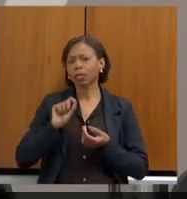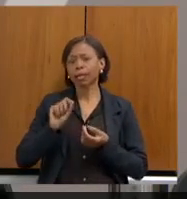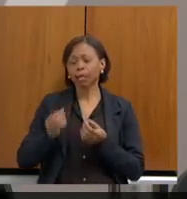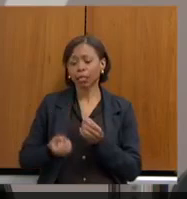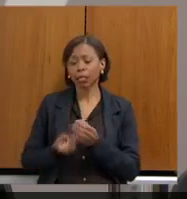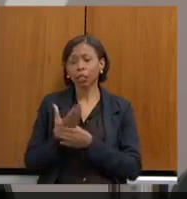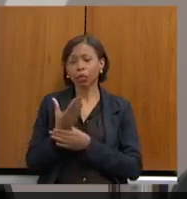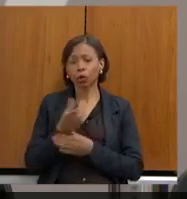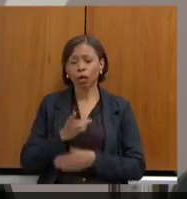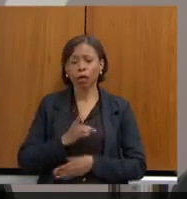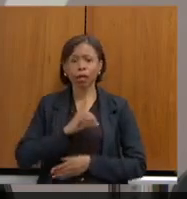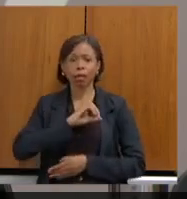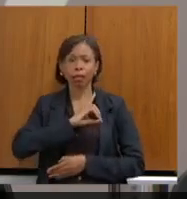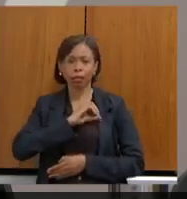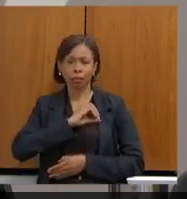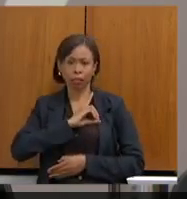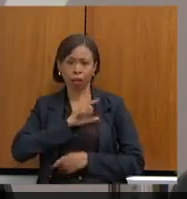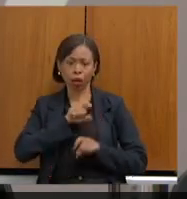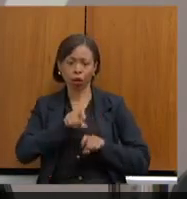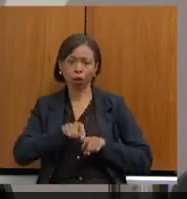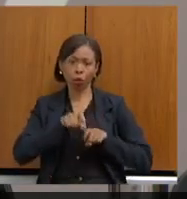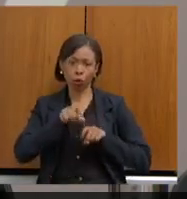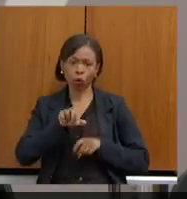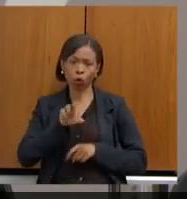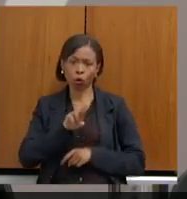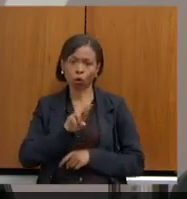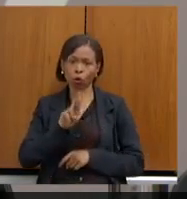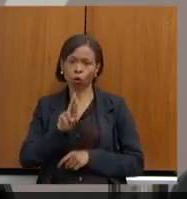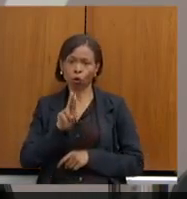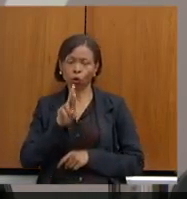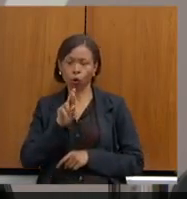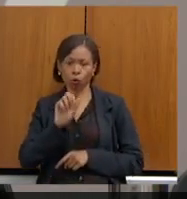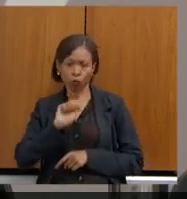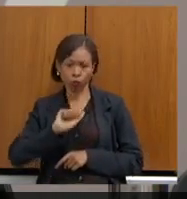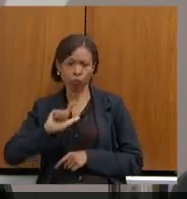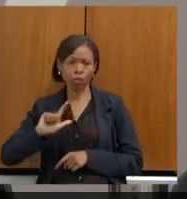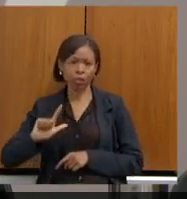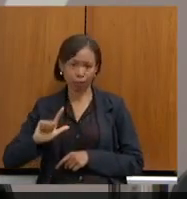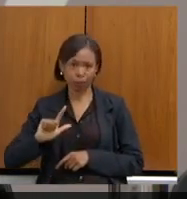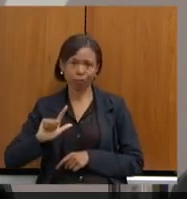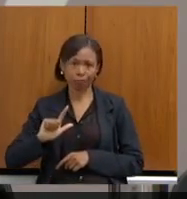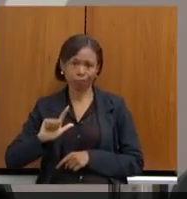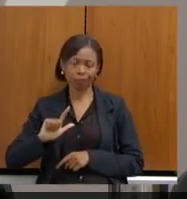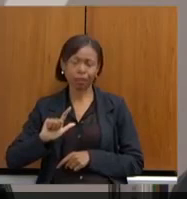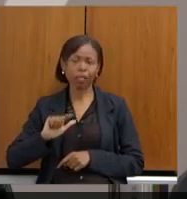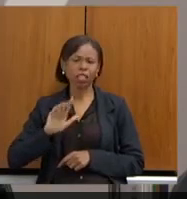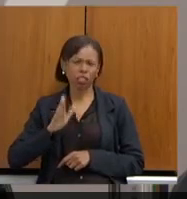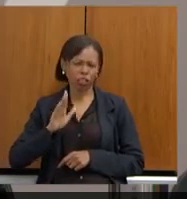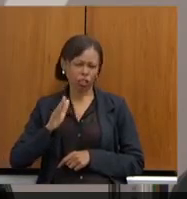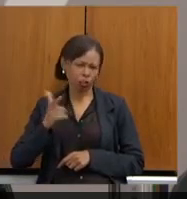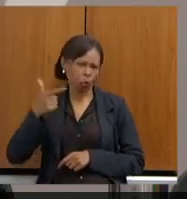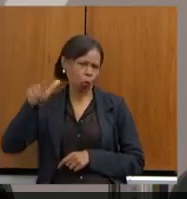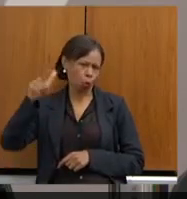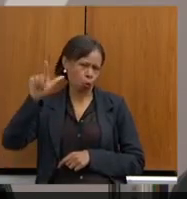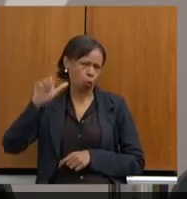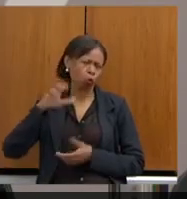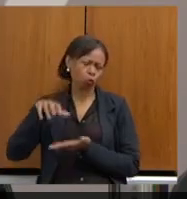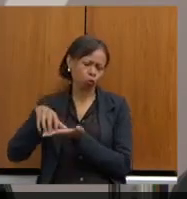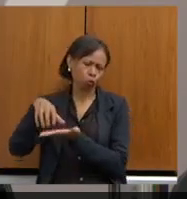Rural especializada em roubo no campo e também de cargas aonde Inclusive a mobilizamos várias entidades